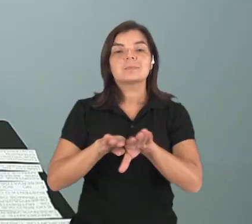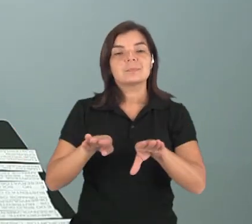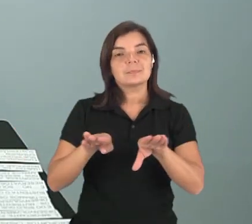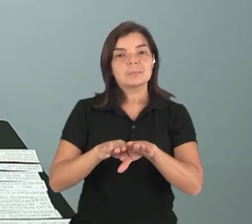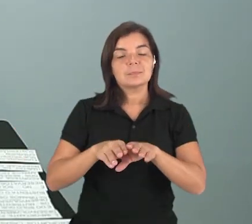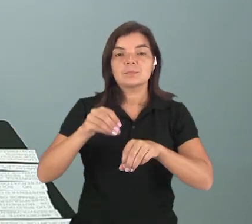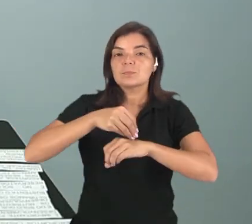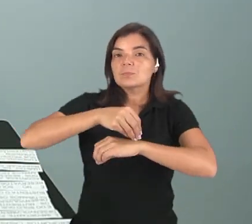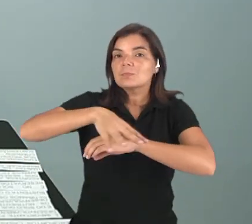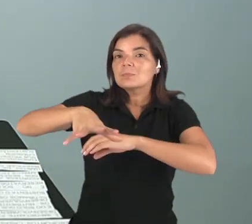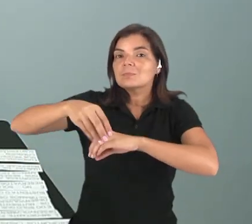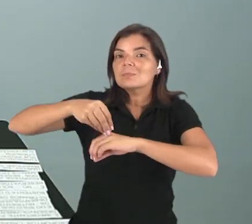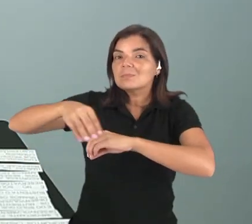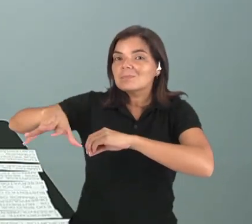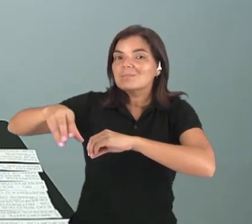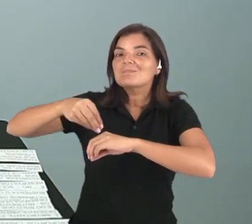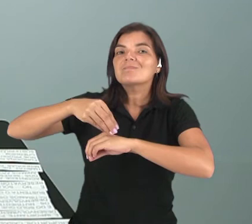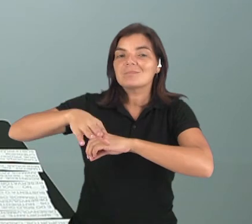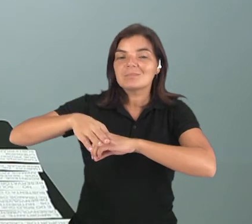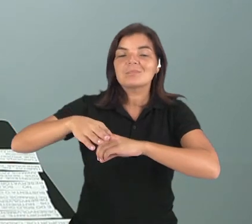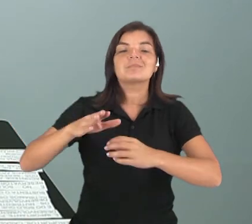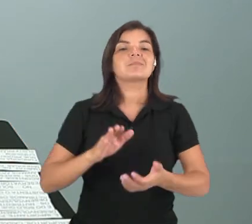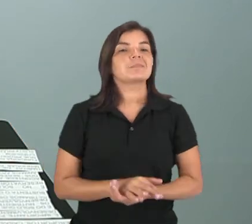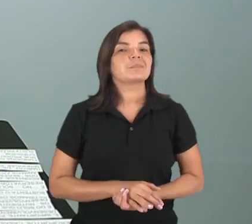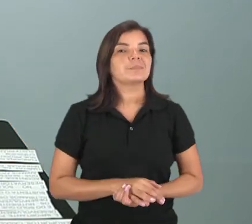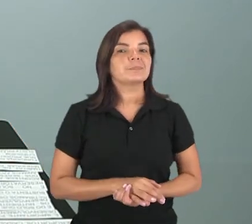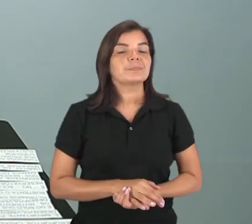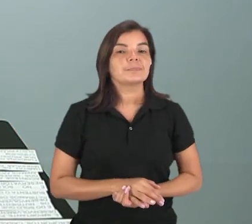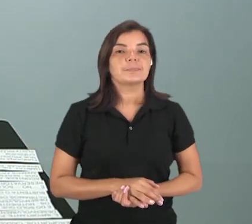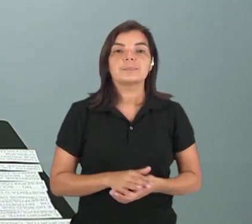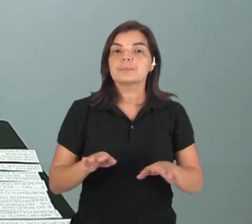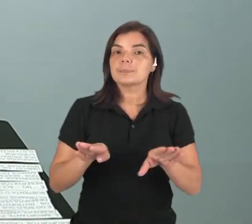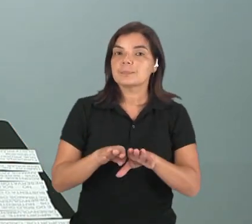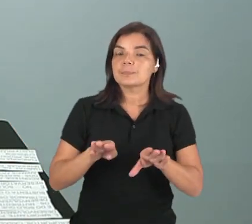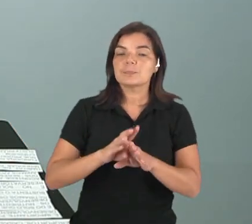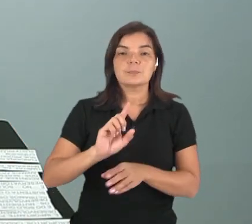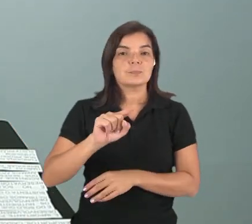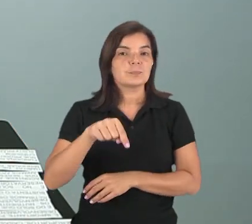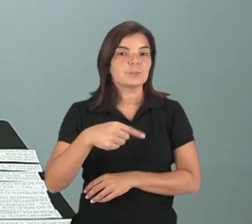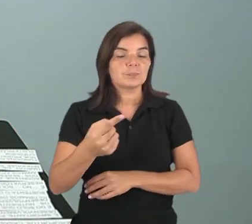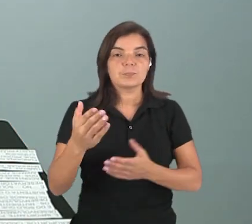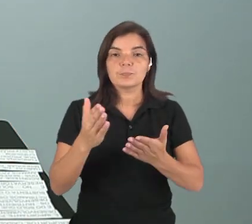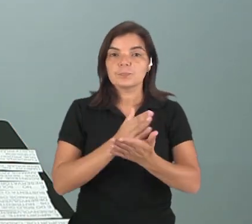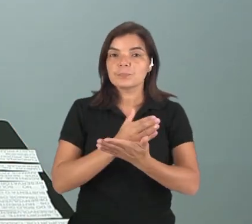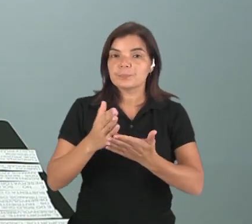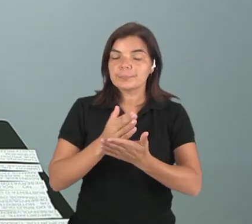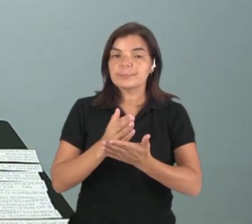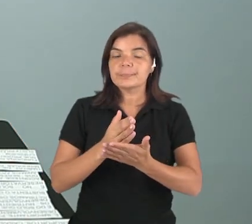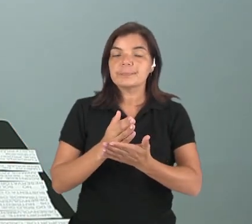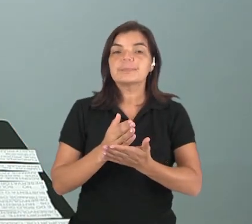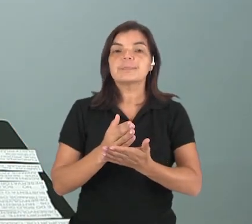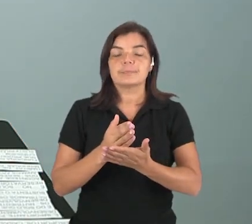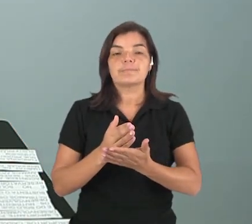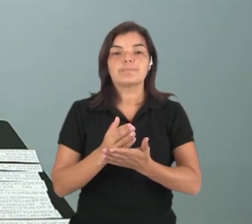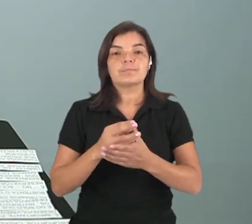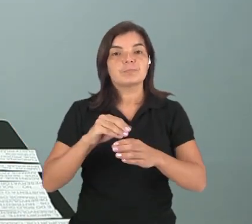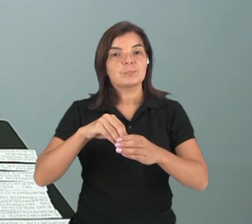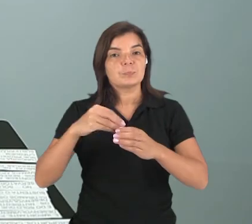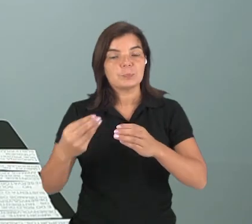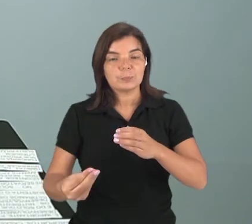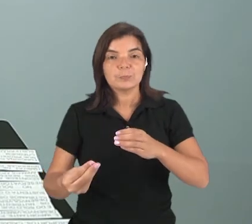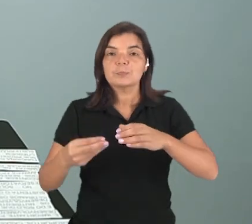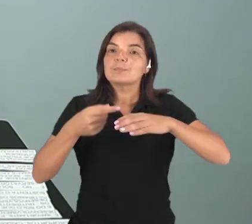é espalhada, certo? E ela se espalha e depois algumas ainda acabam caindo lá